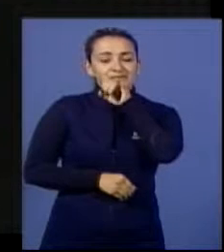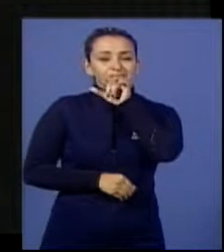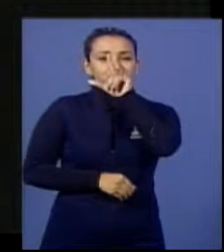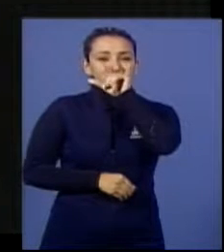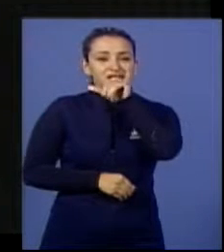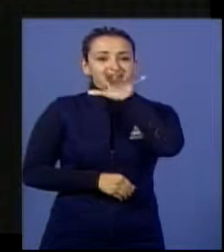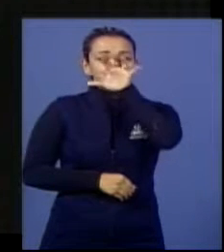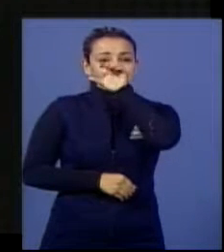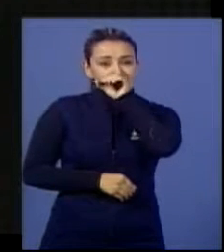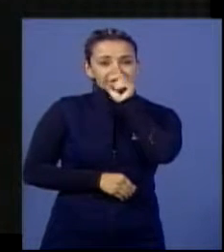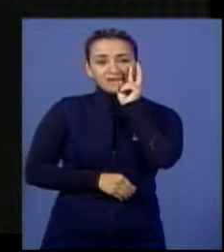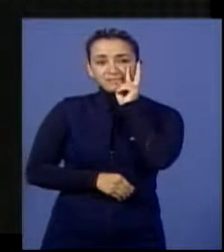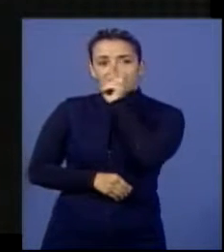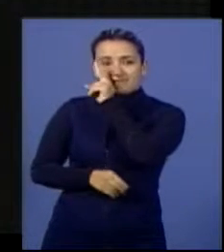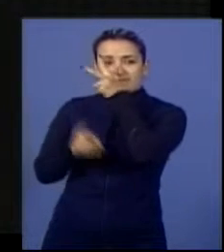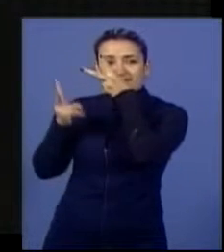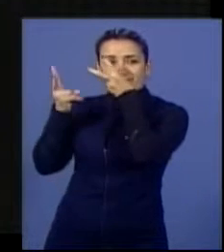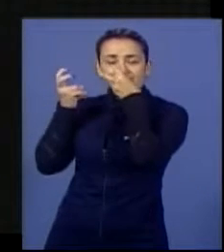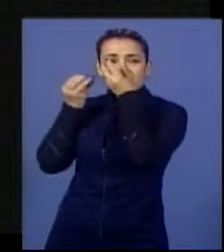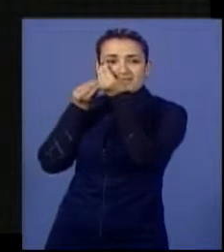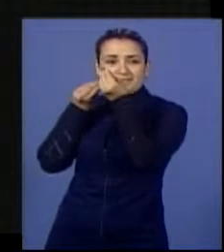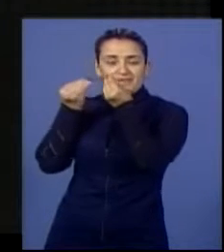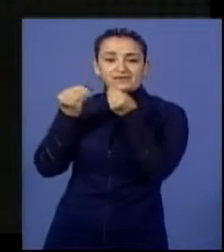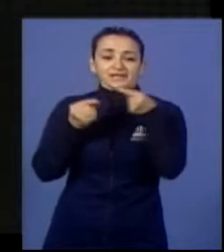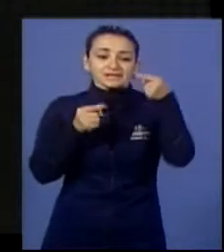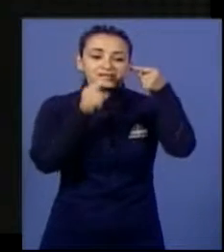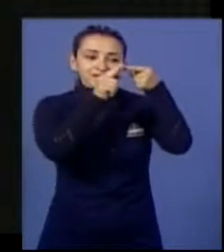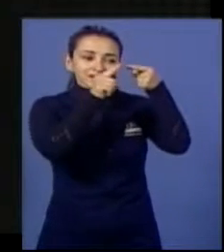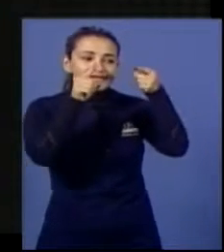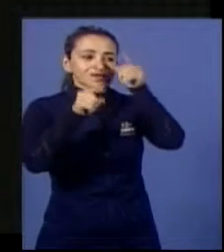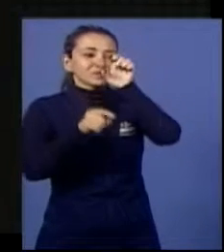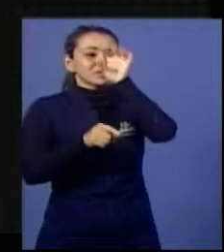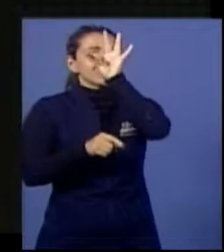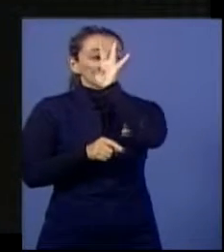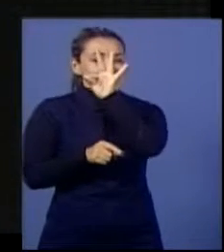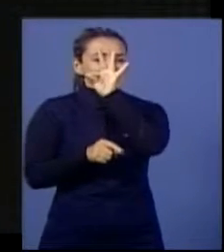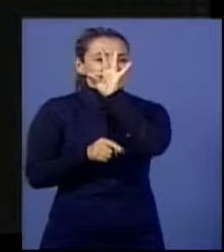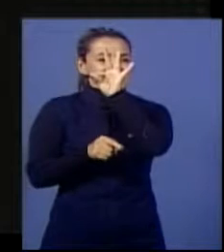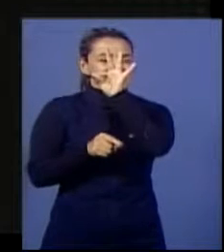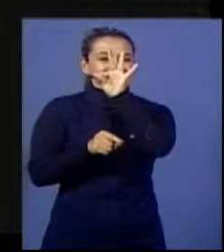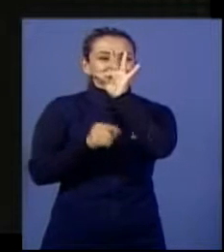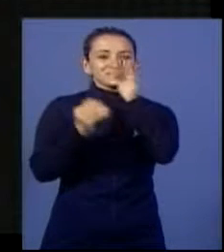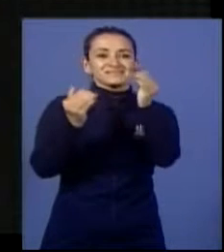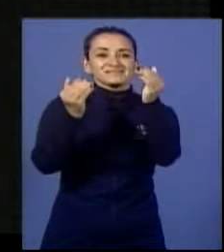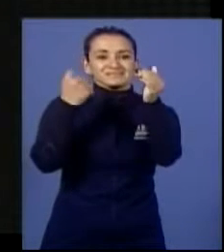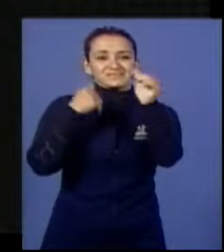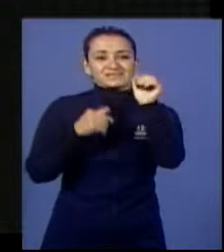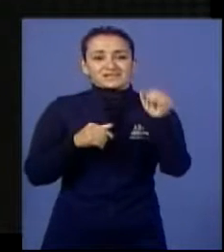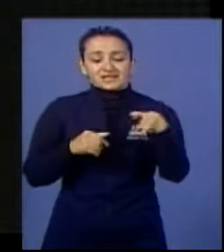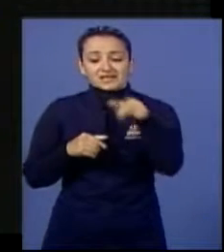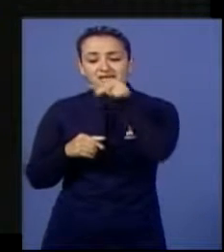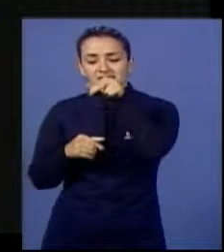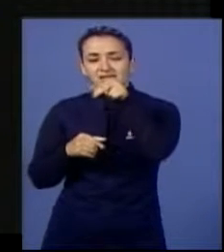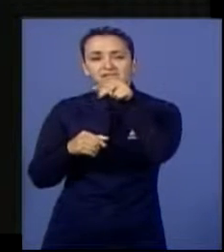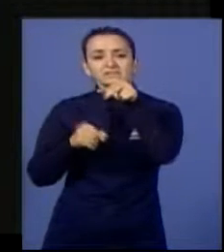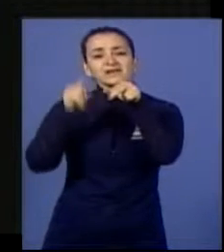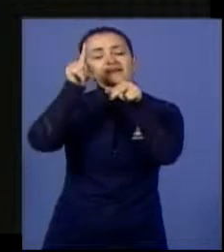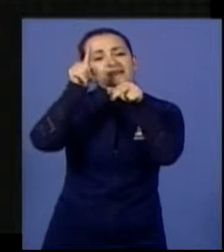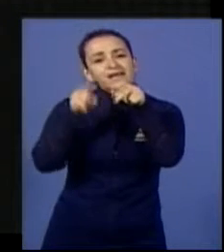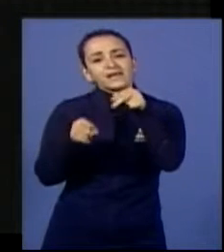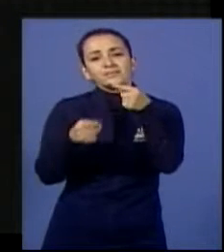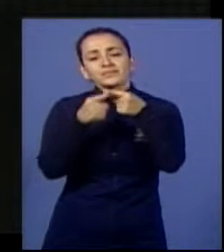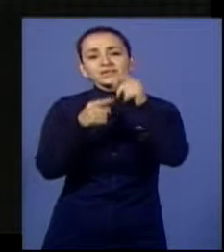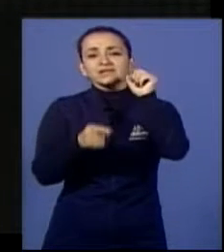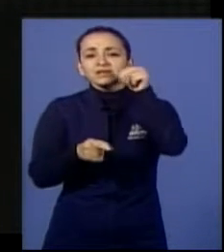observar que ele tem dois carbonos, então se escreve et. A ligação é simples, você escreve ano. E quem tem OH, o nome termina com